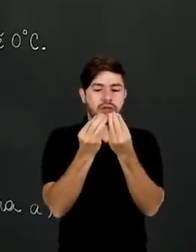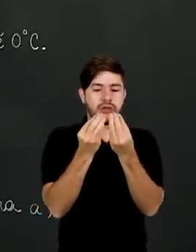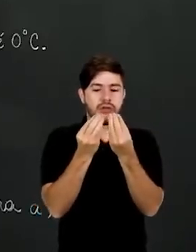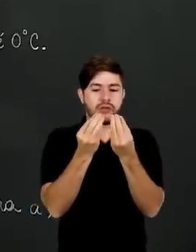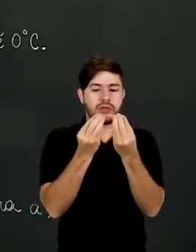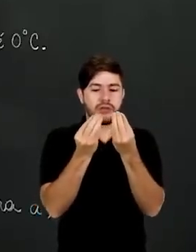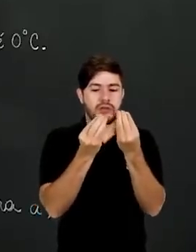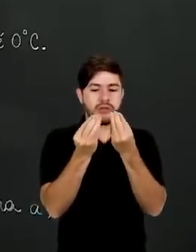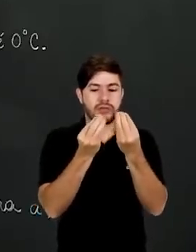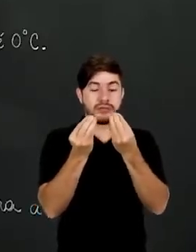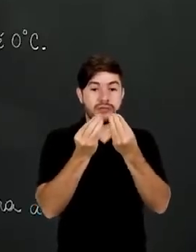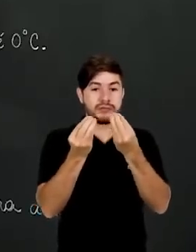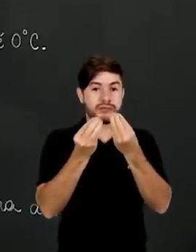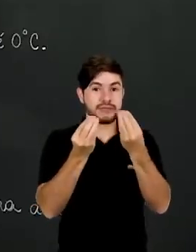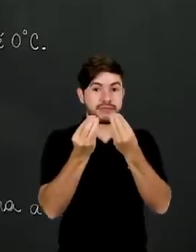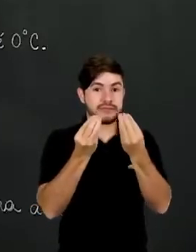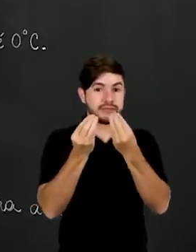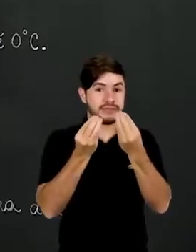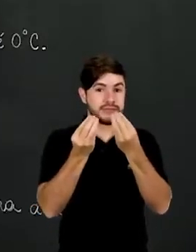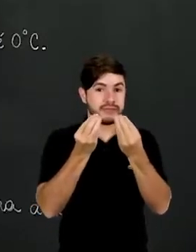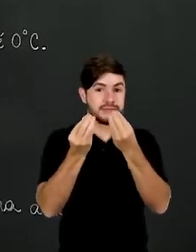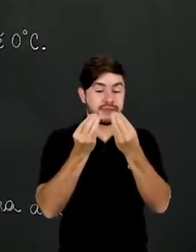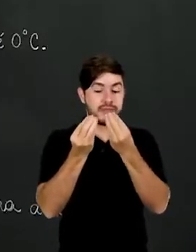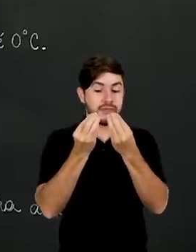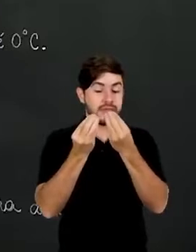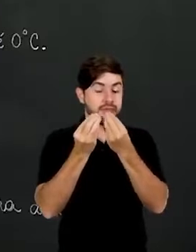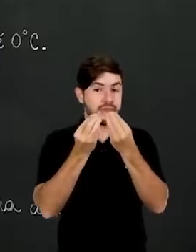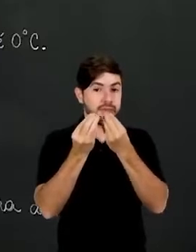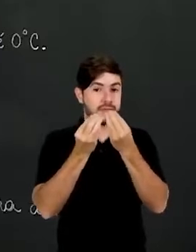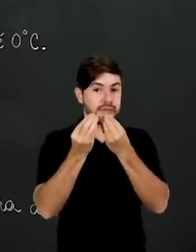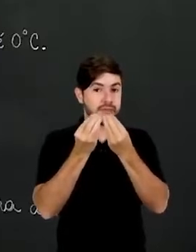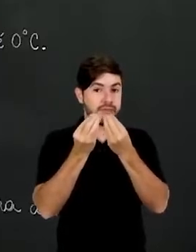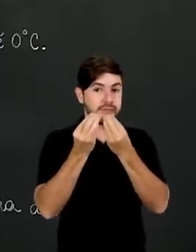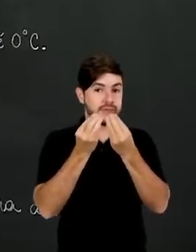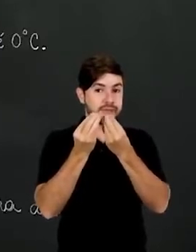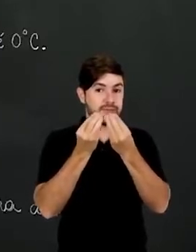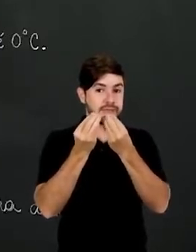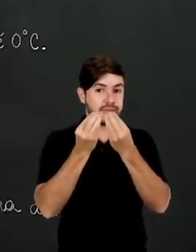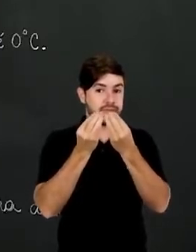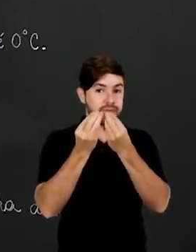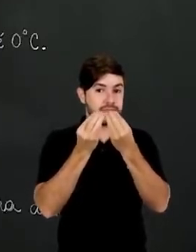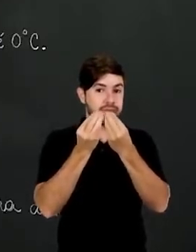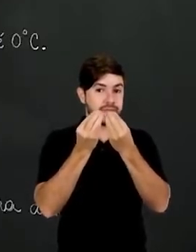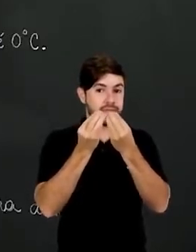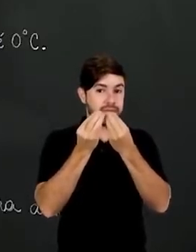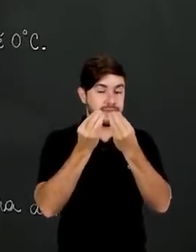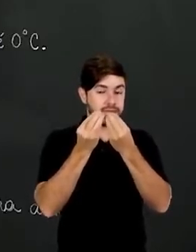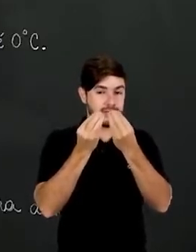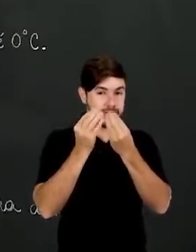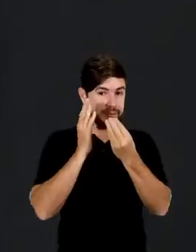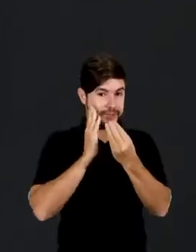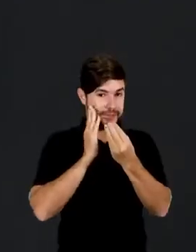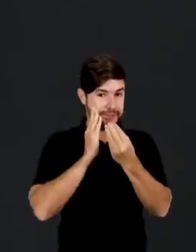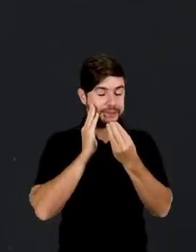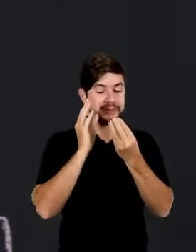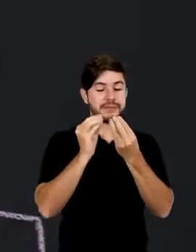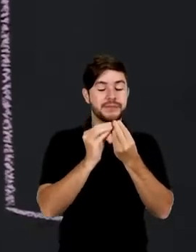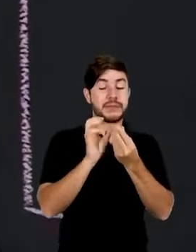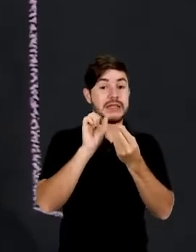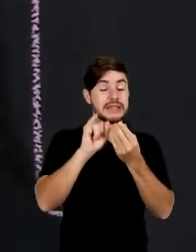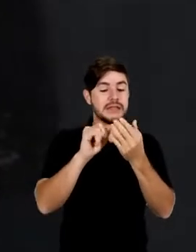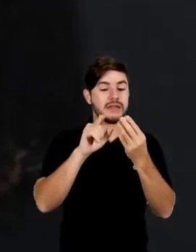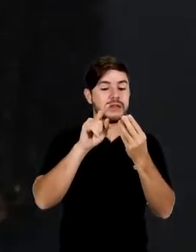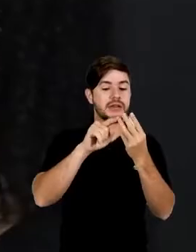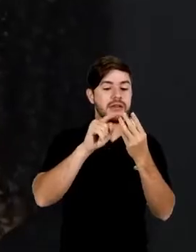vibrar. Porém, elas vão vibrar no mesmo lugar. Não há movimentação entre essas moléculas. Já no